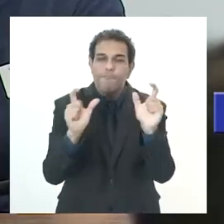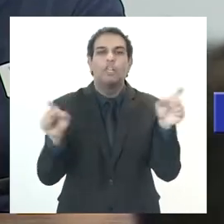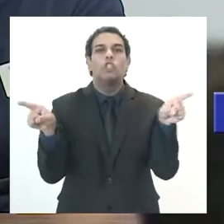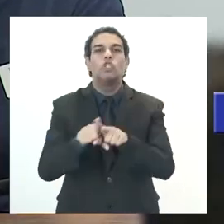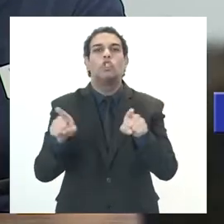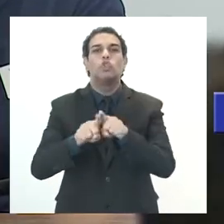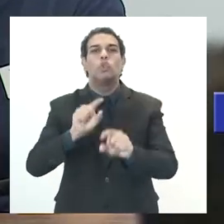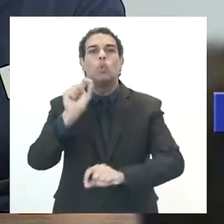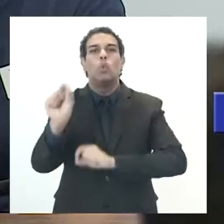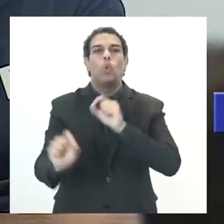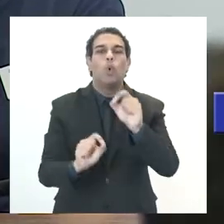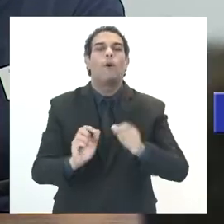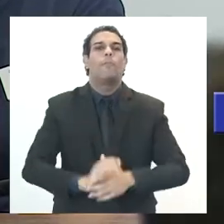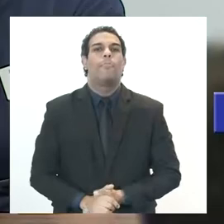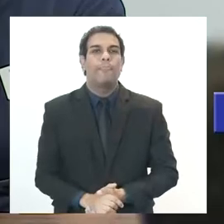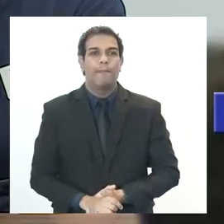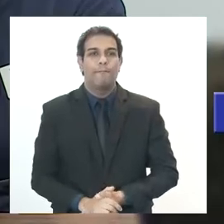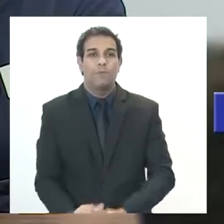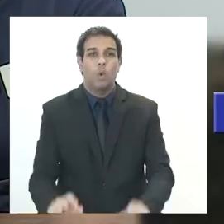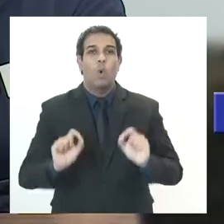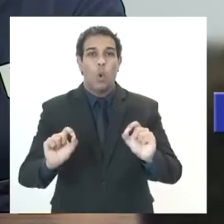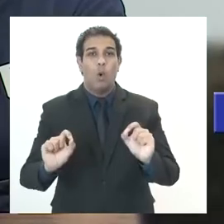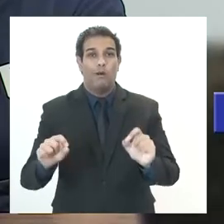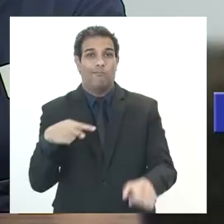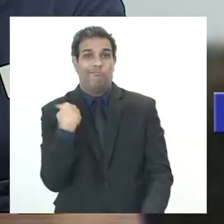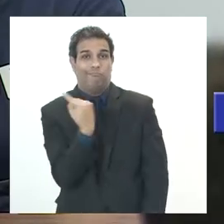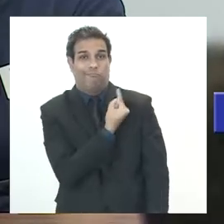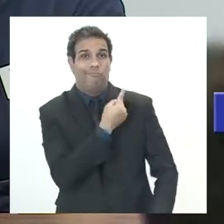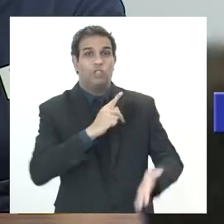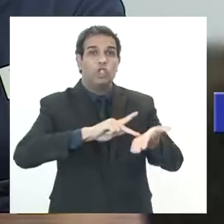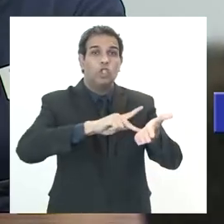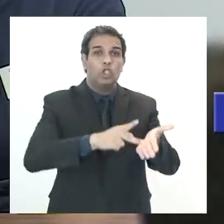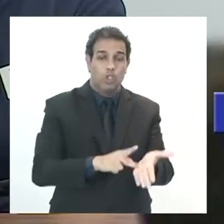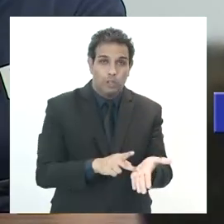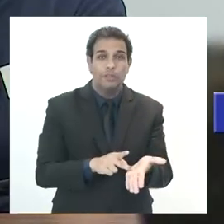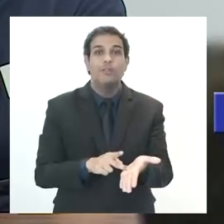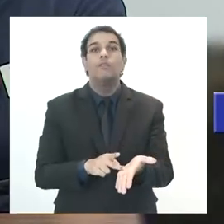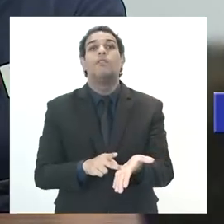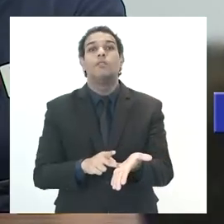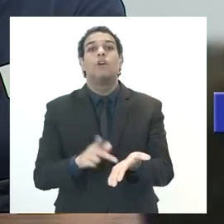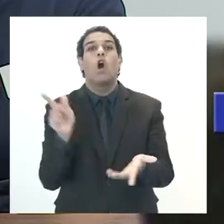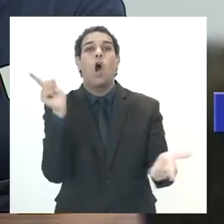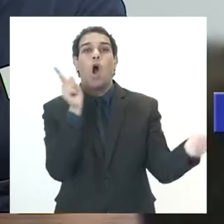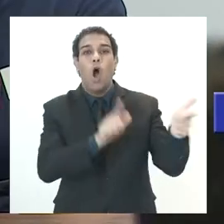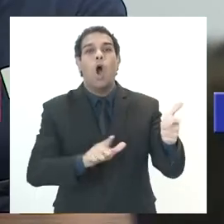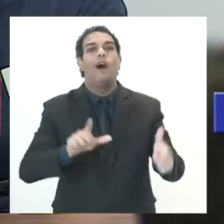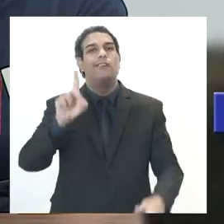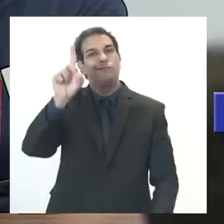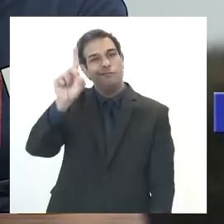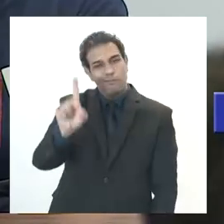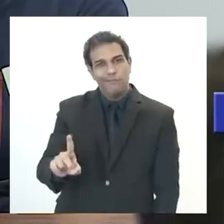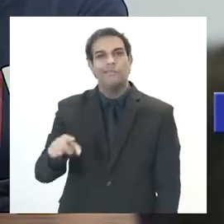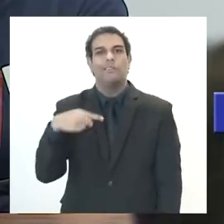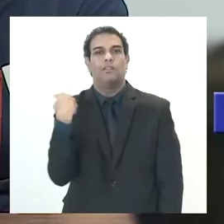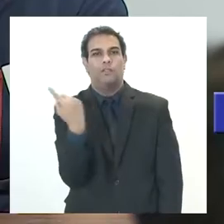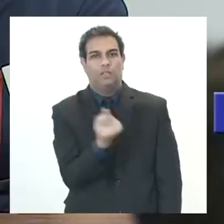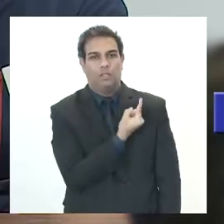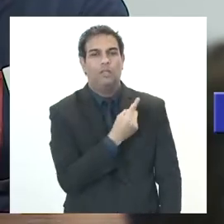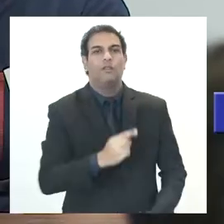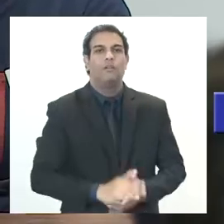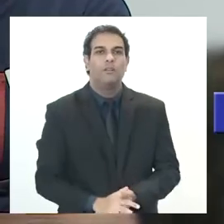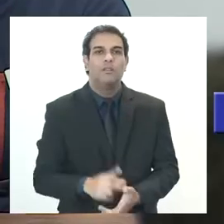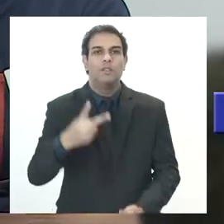deliberativo da Fundação Oswaldo Cruz que esse que o nosso sindicato faz parte tem acento e direito a fala falou em